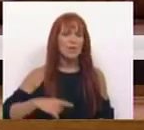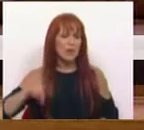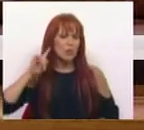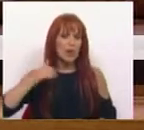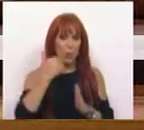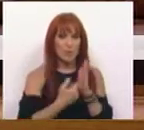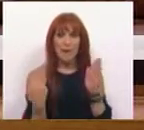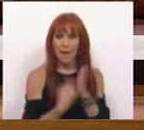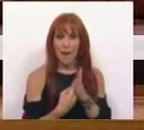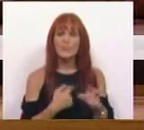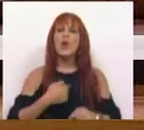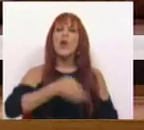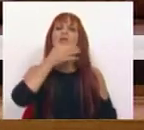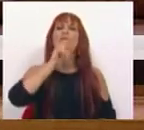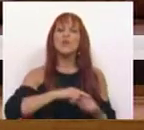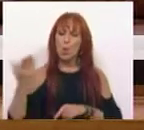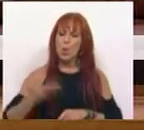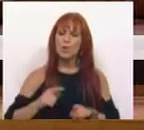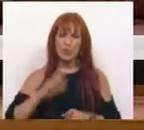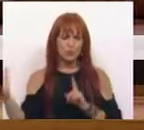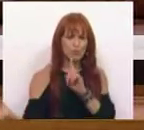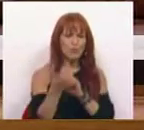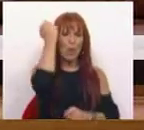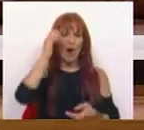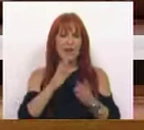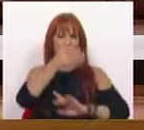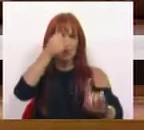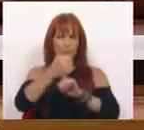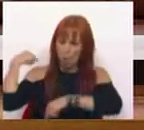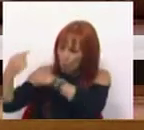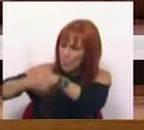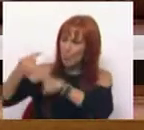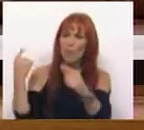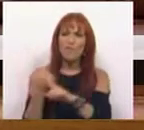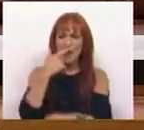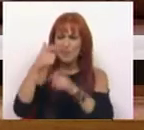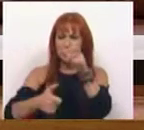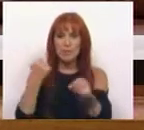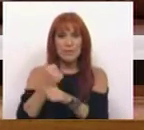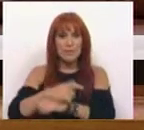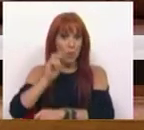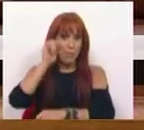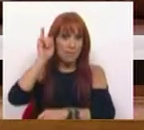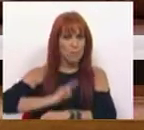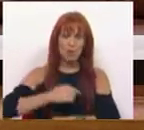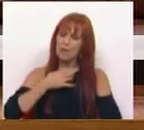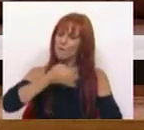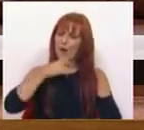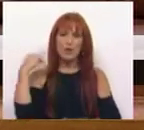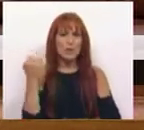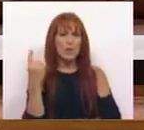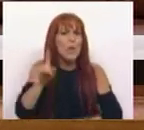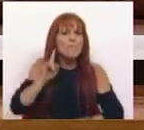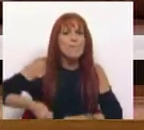relevância constitucional. Estamos a falar de um direito conquistado através da luta de gerações de trabalhadores e trabalhadoras. Estamos a falar de um